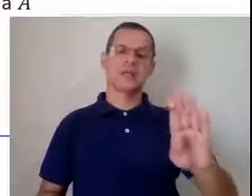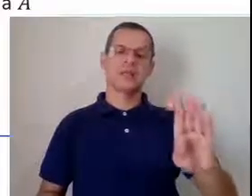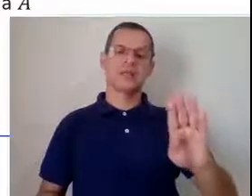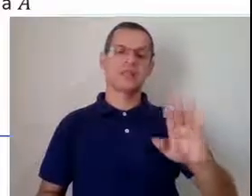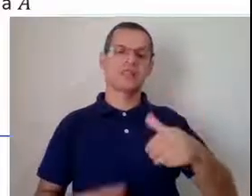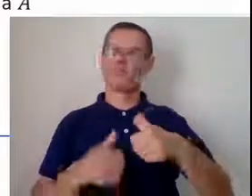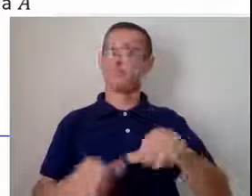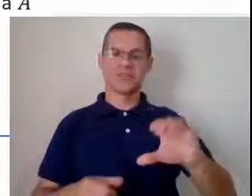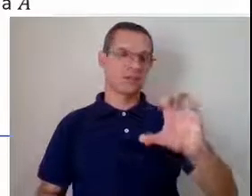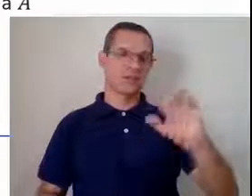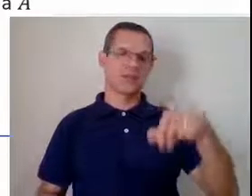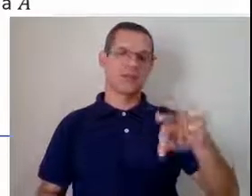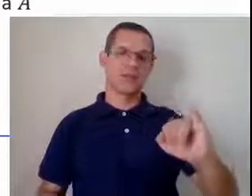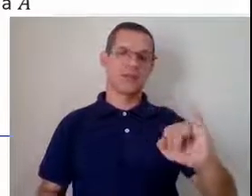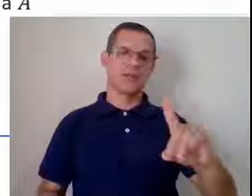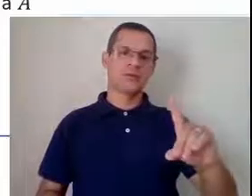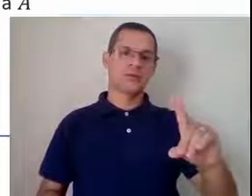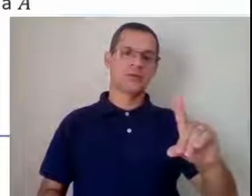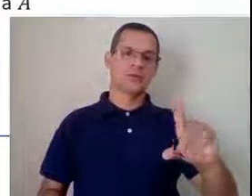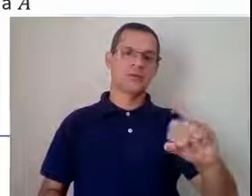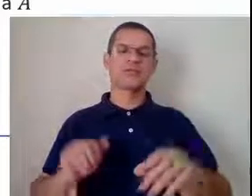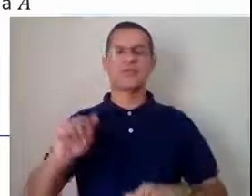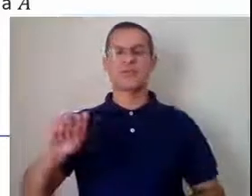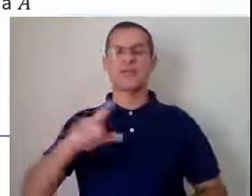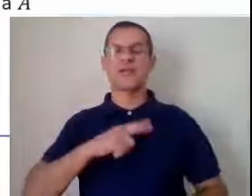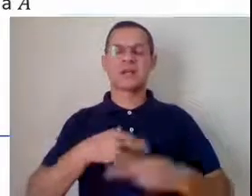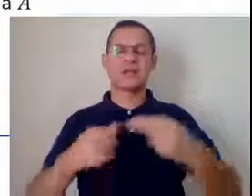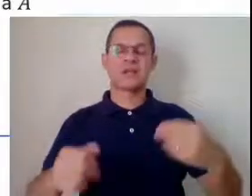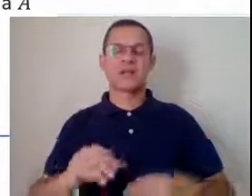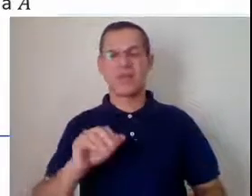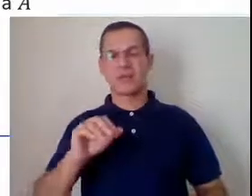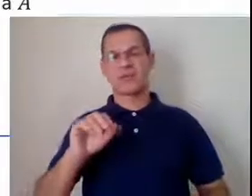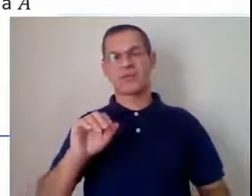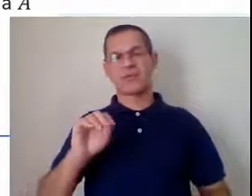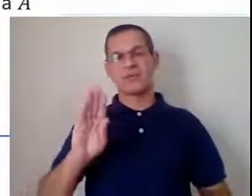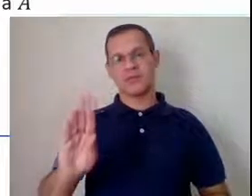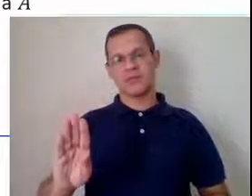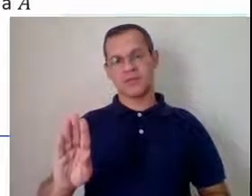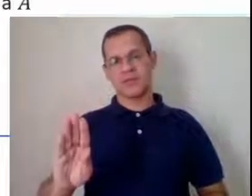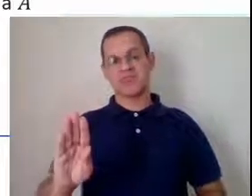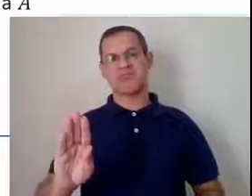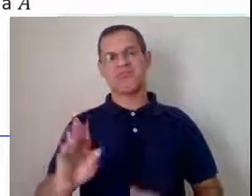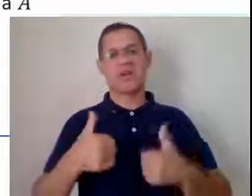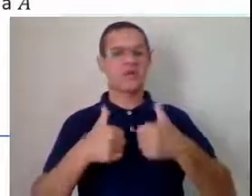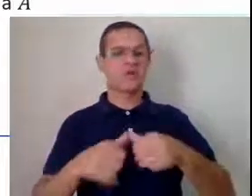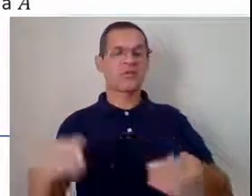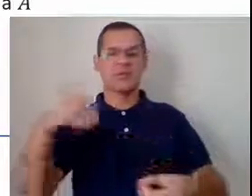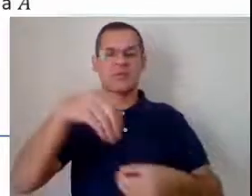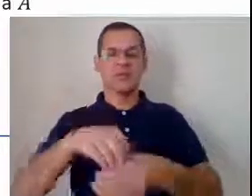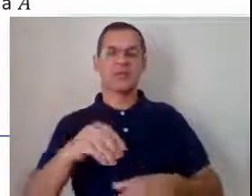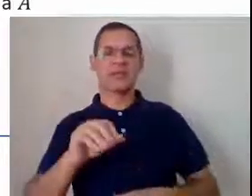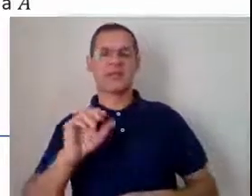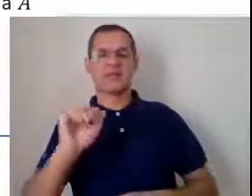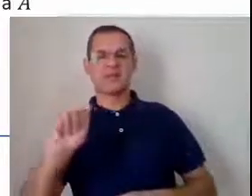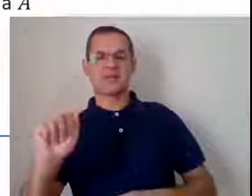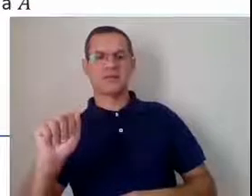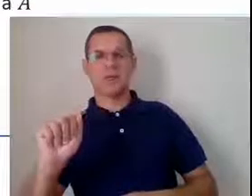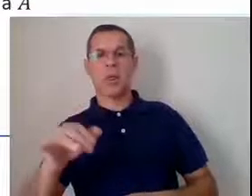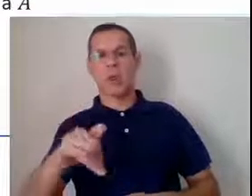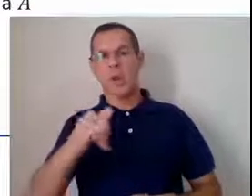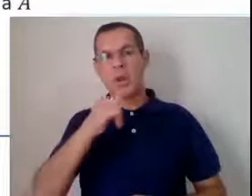não está contido em A. Existe elemento de B que não pertence a A?